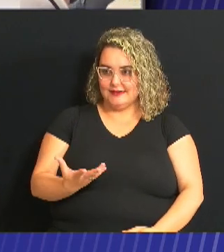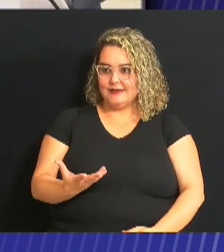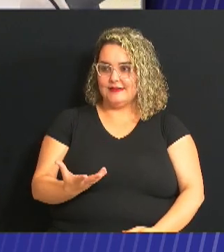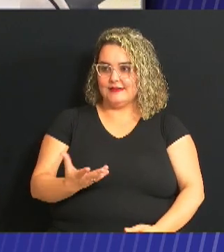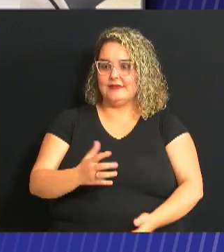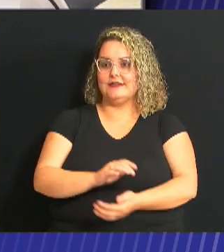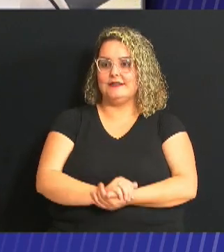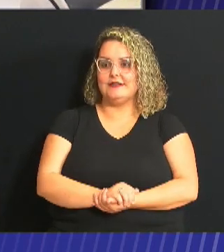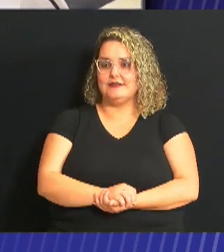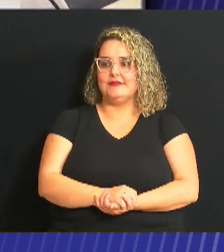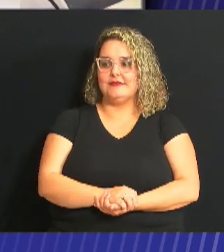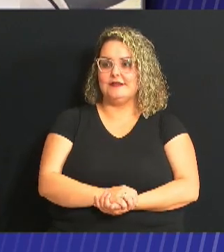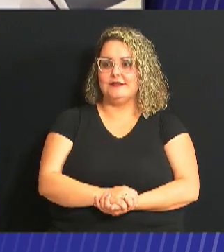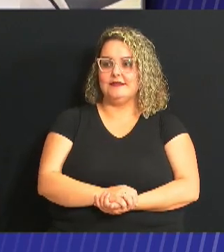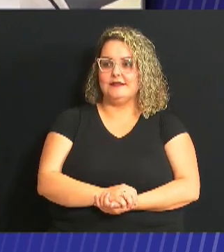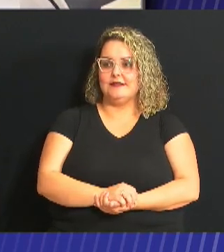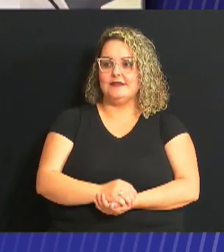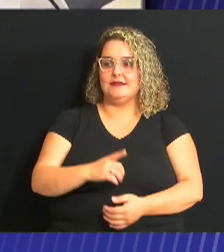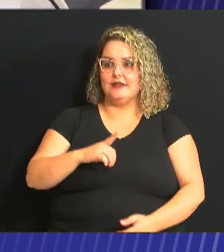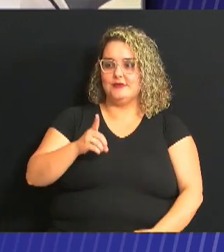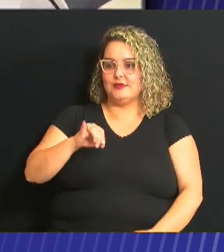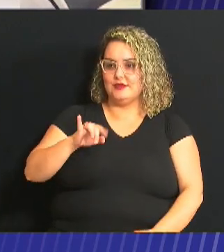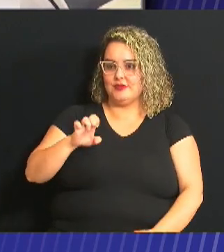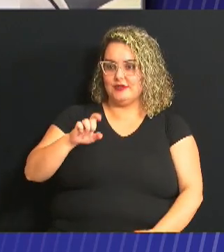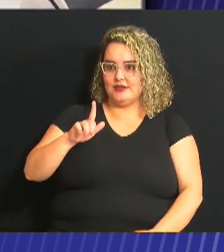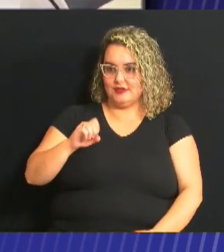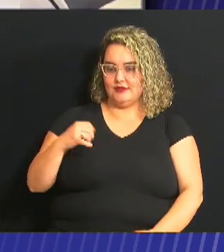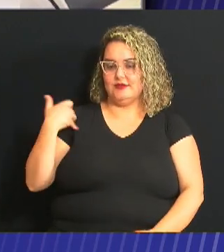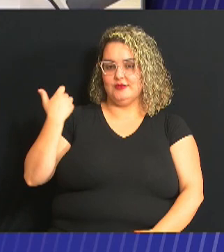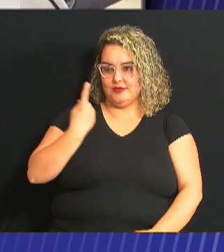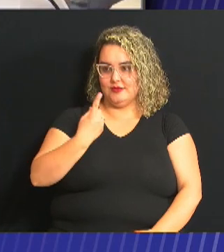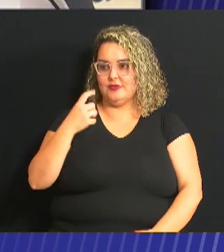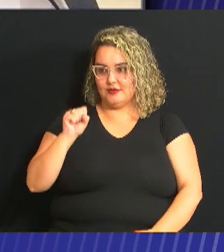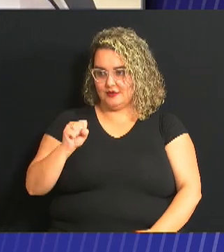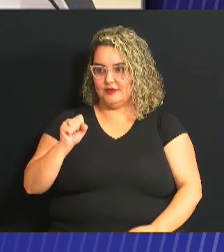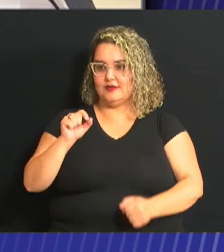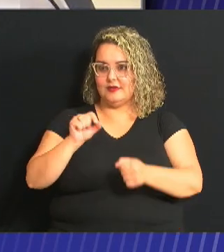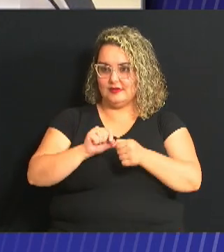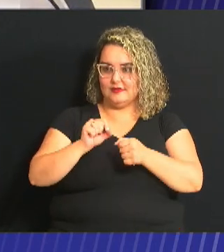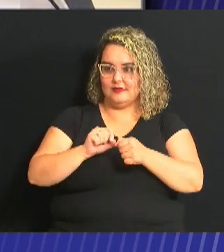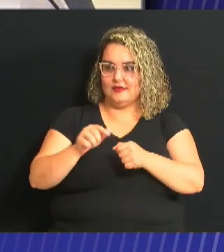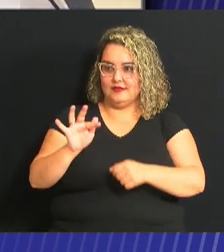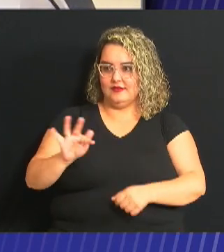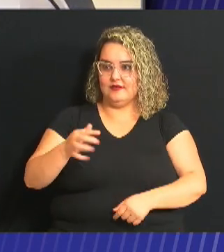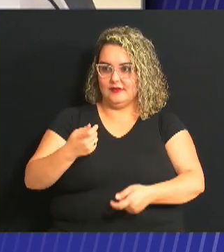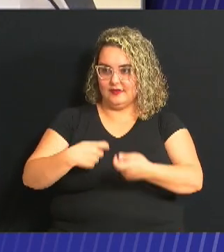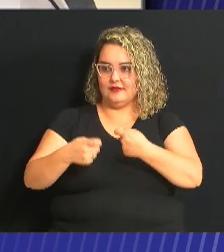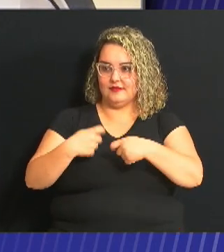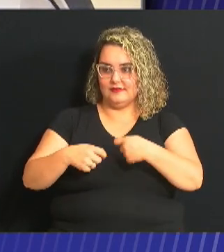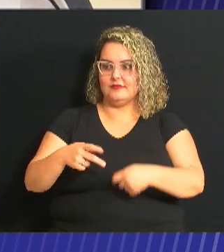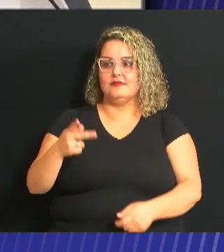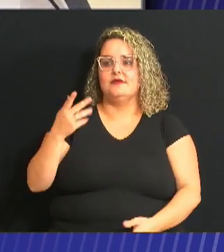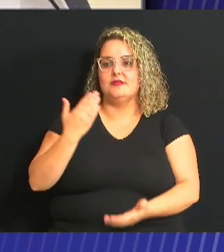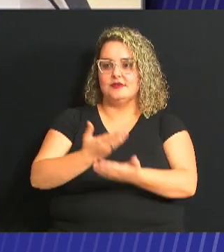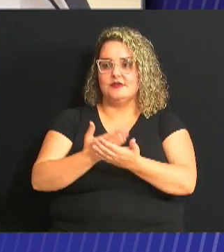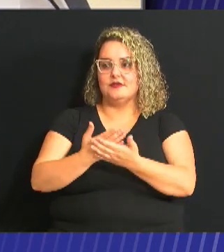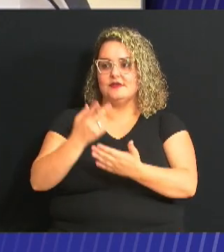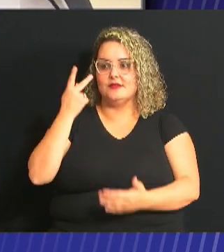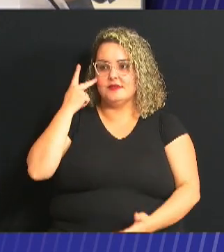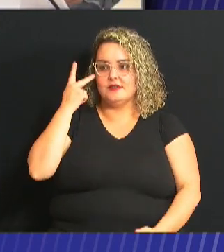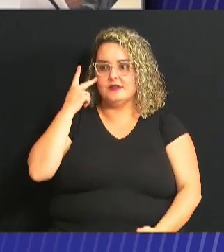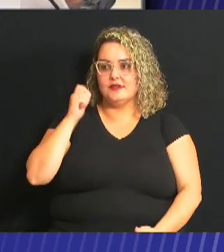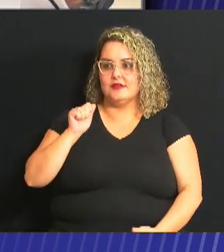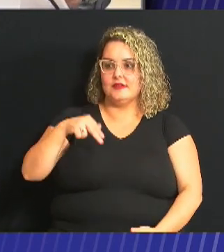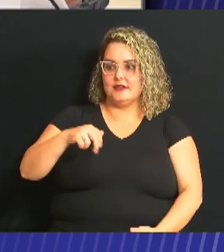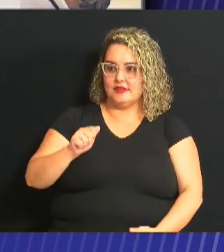frutificou. Tem o Diego, de 18 anos, que ele faz economia, está estudando em São Paulo, e a Ana